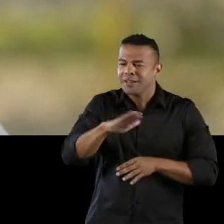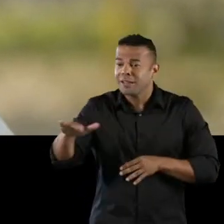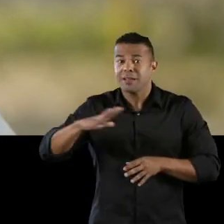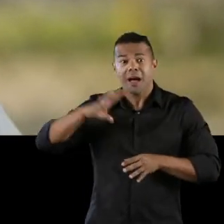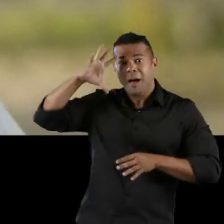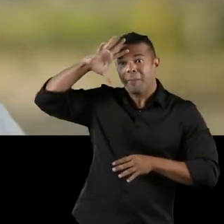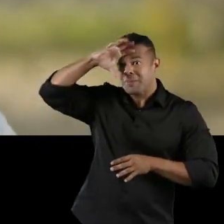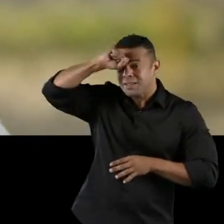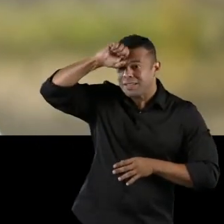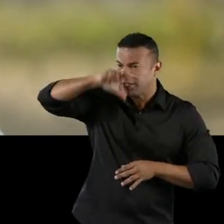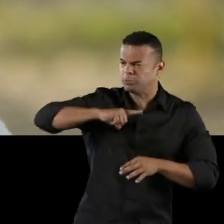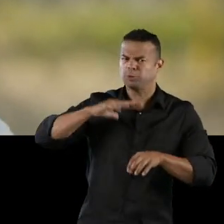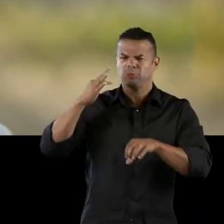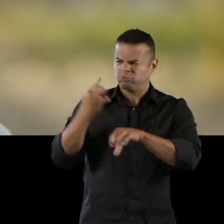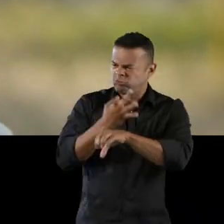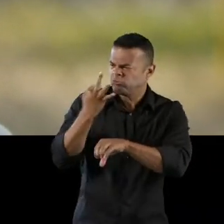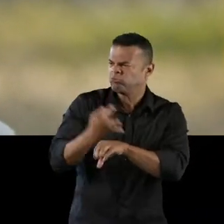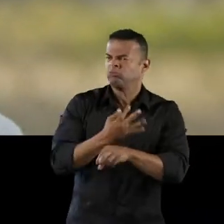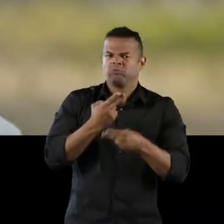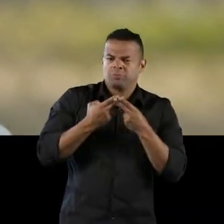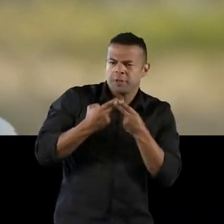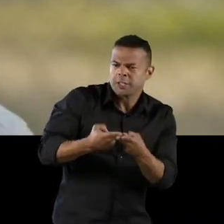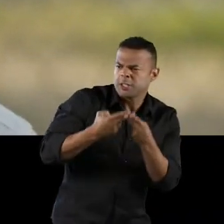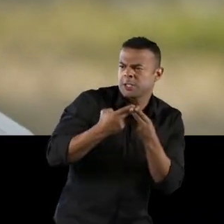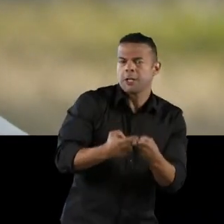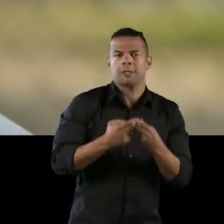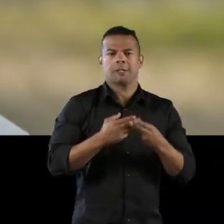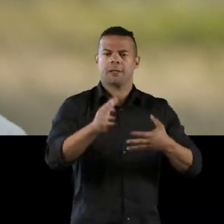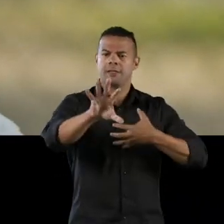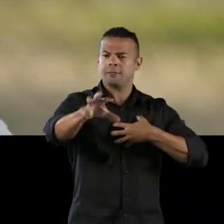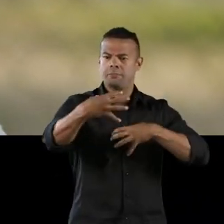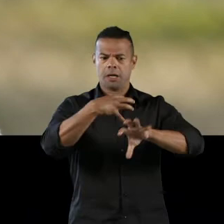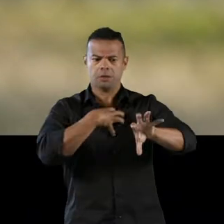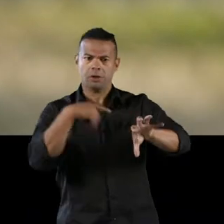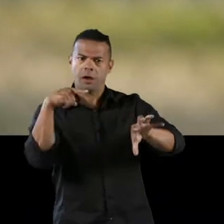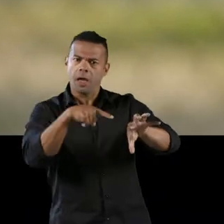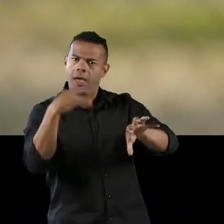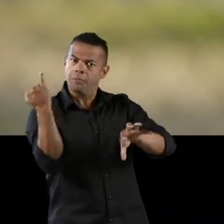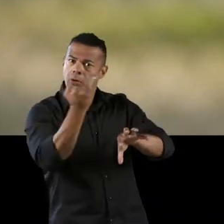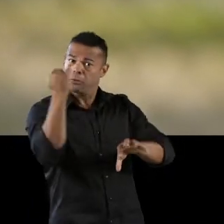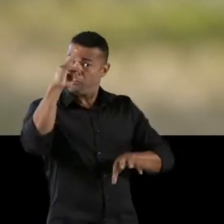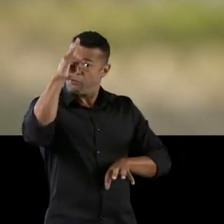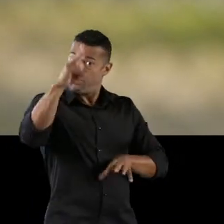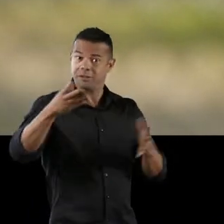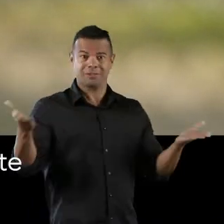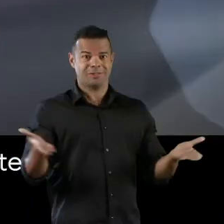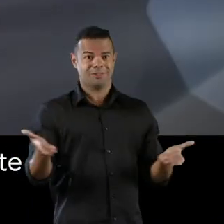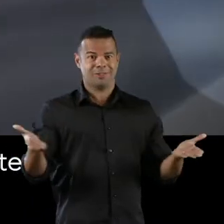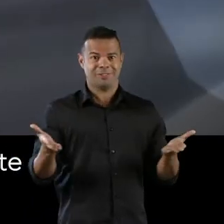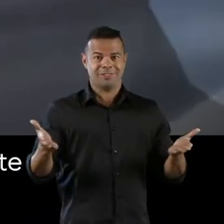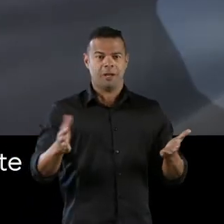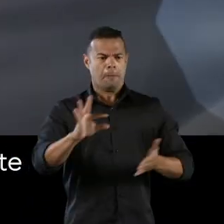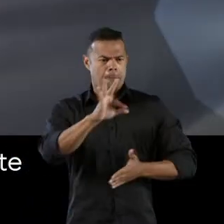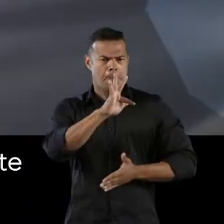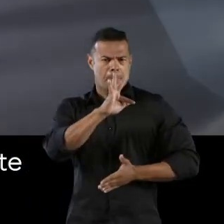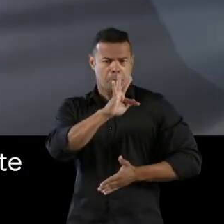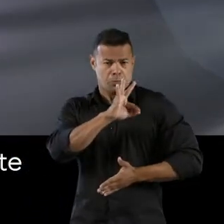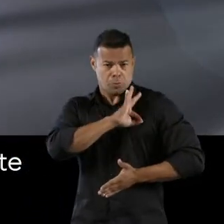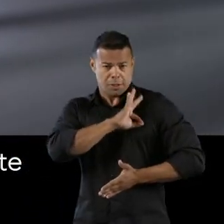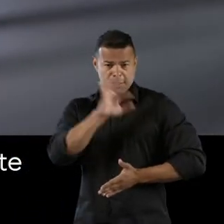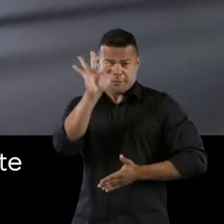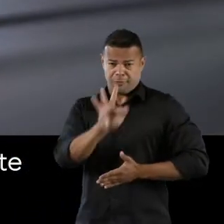Aprendemos com ele a perseverança, a paciência, a empatia, uma palavra tão forte hoje. Na Polícia